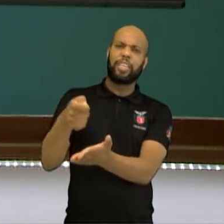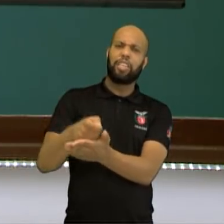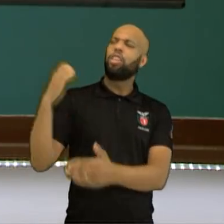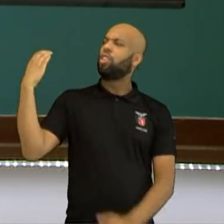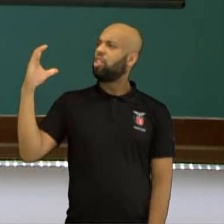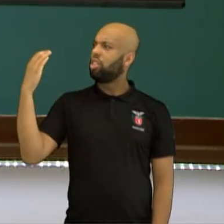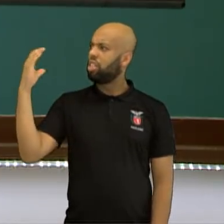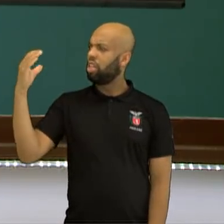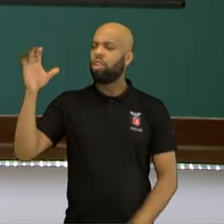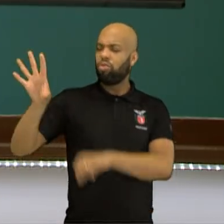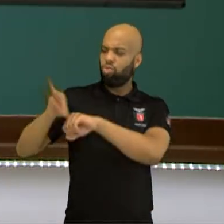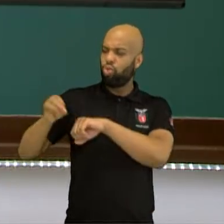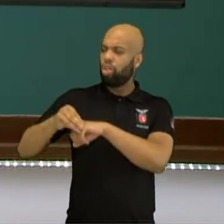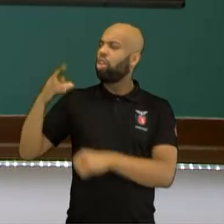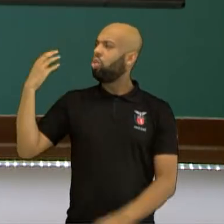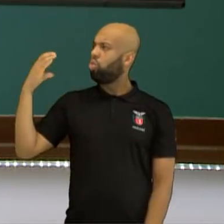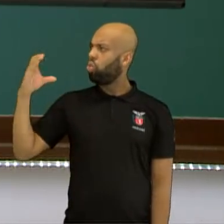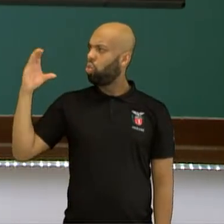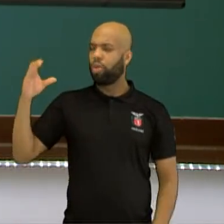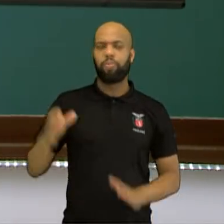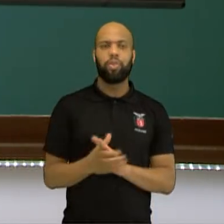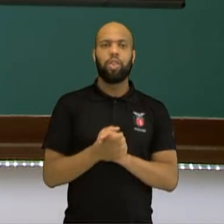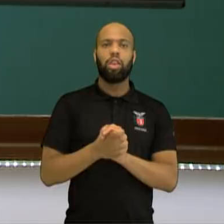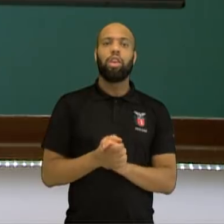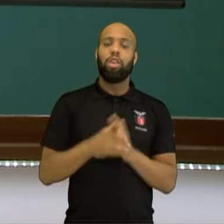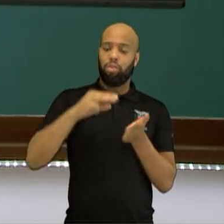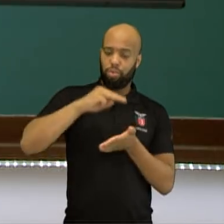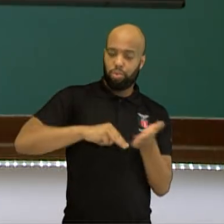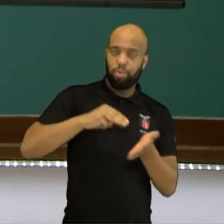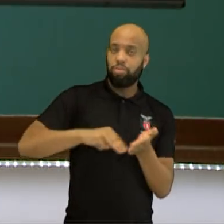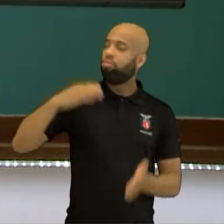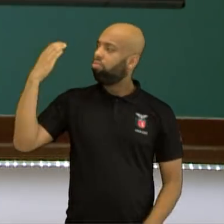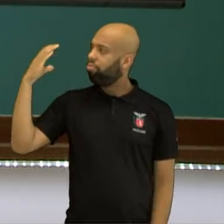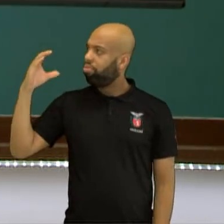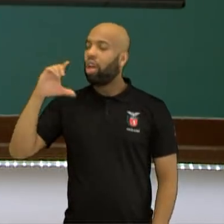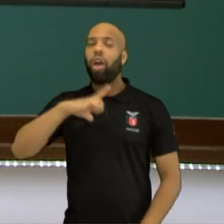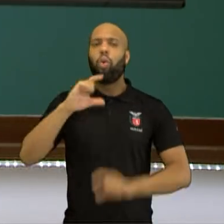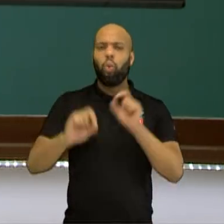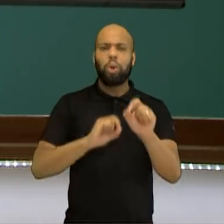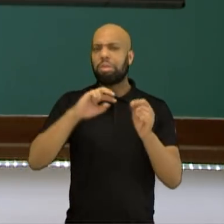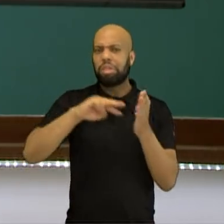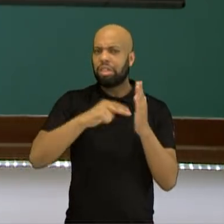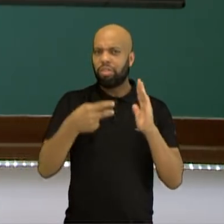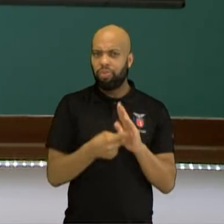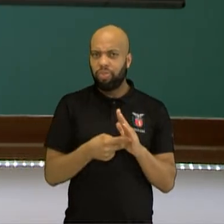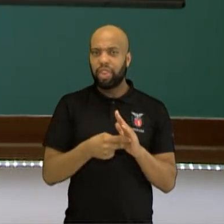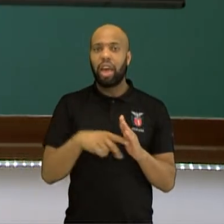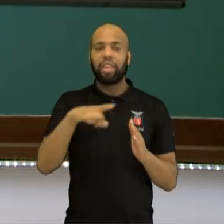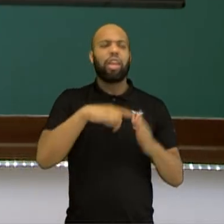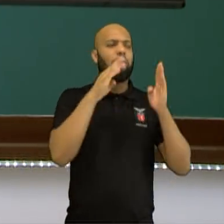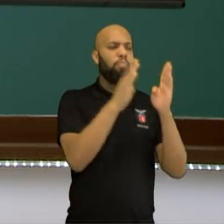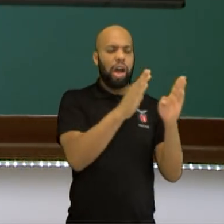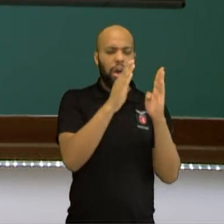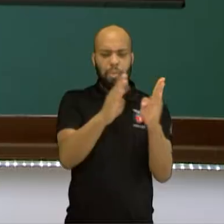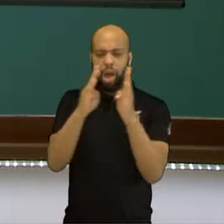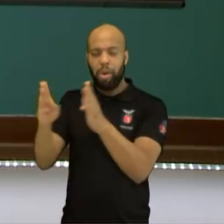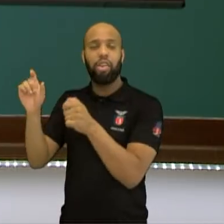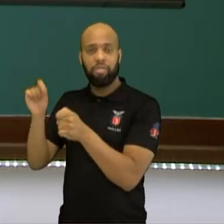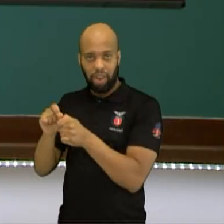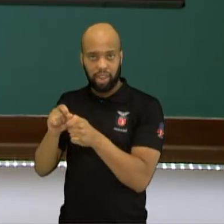ao conhecimento científico. O método científico, basicamente, é uma série de procedimentos